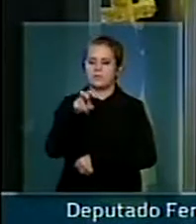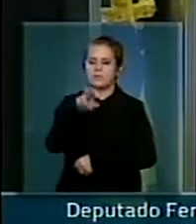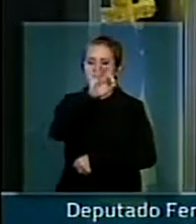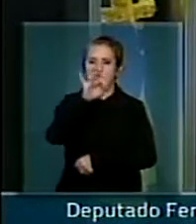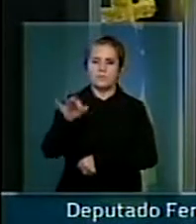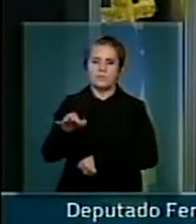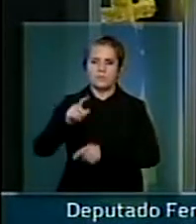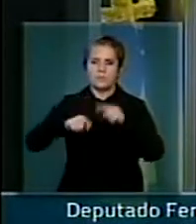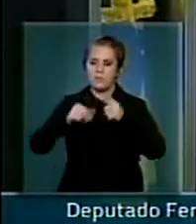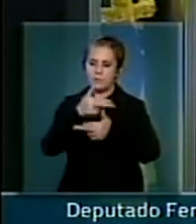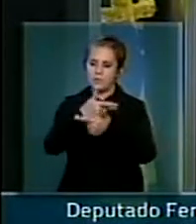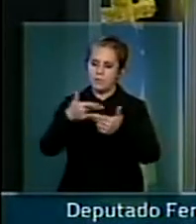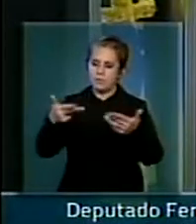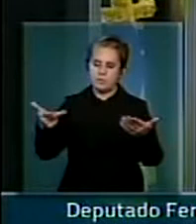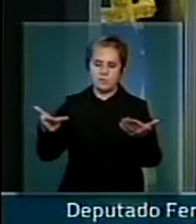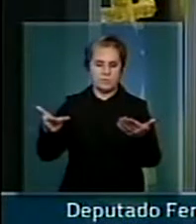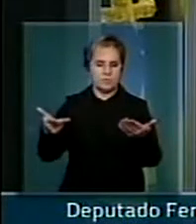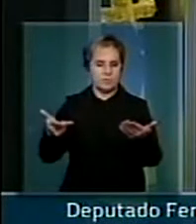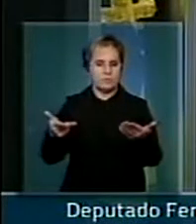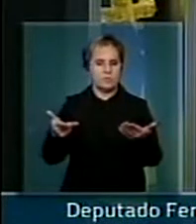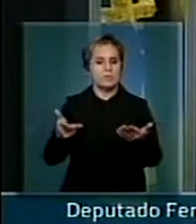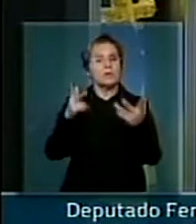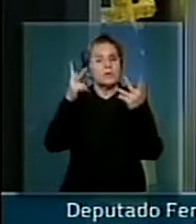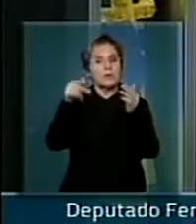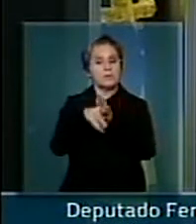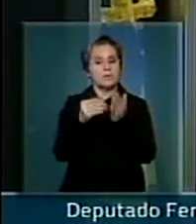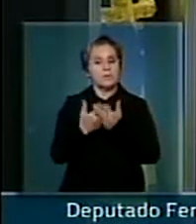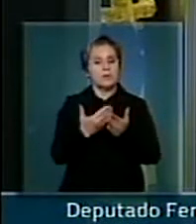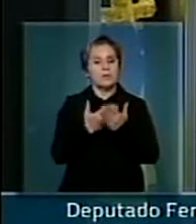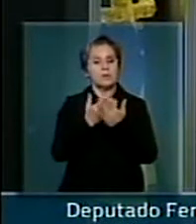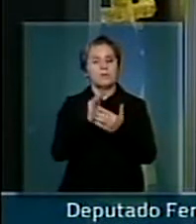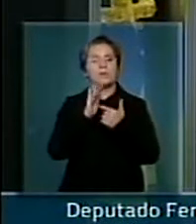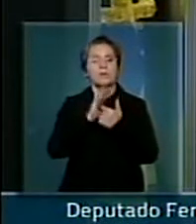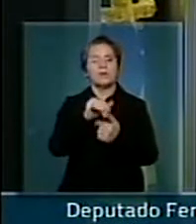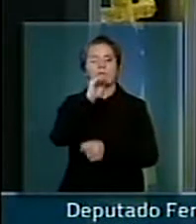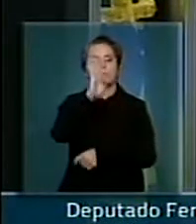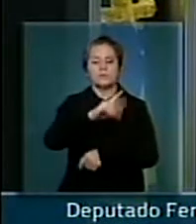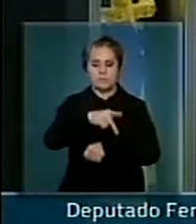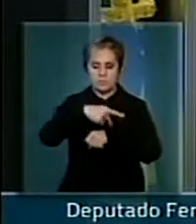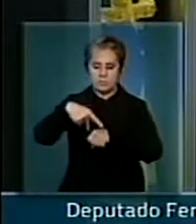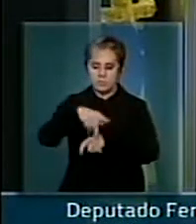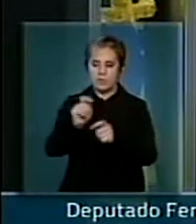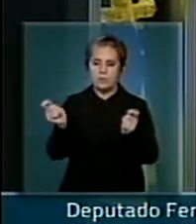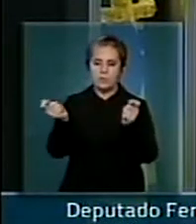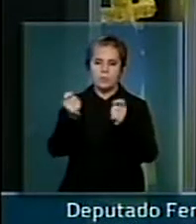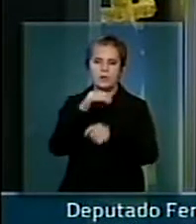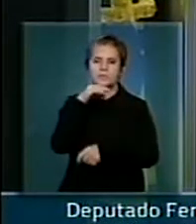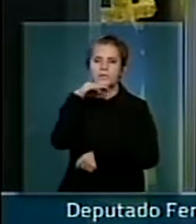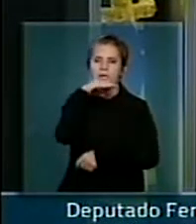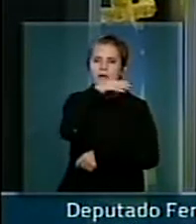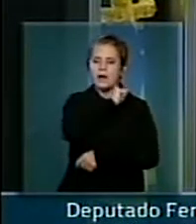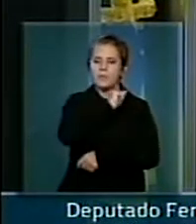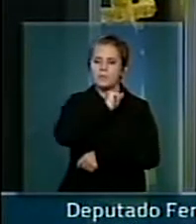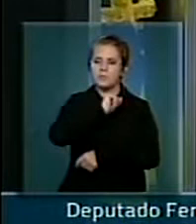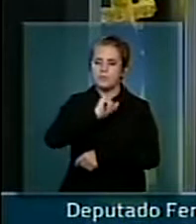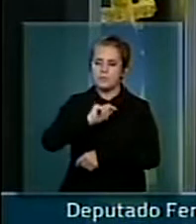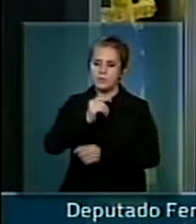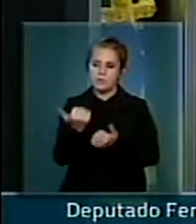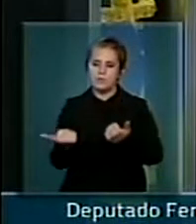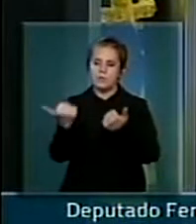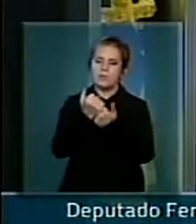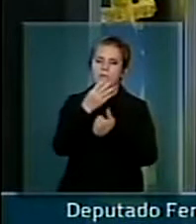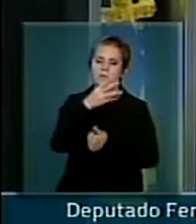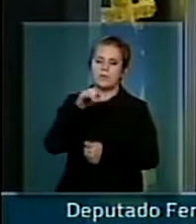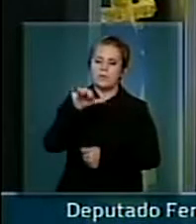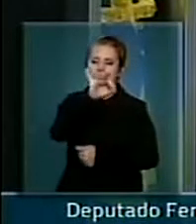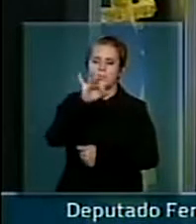36,5% nessas produções. Os mesmos estudos indicam que o país pode em breve deter 49% do